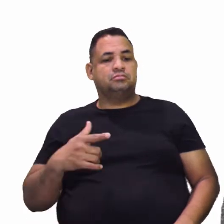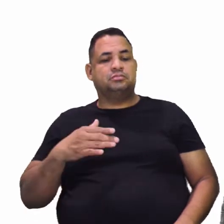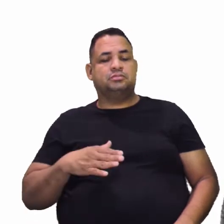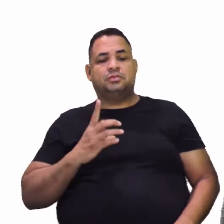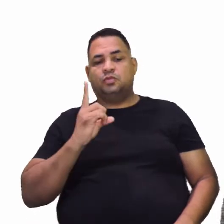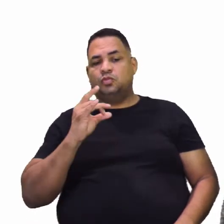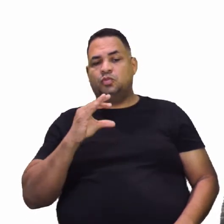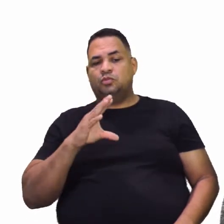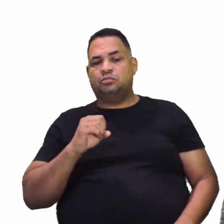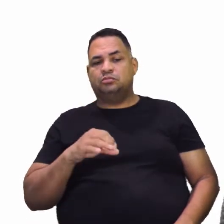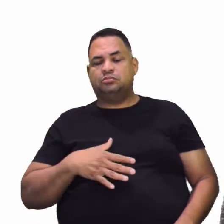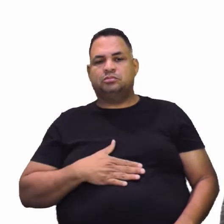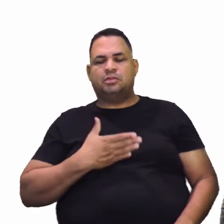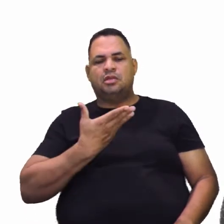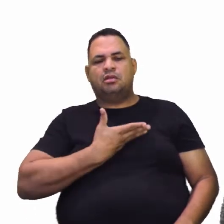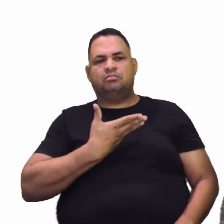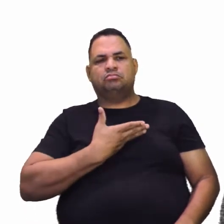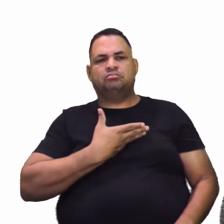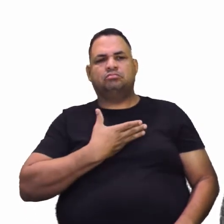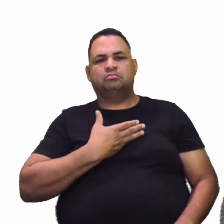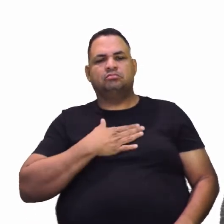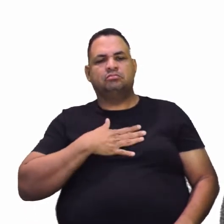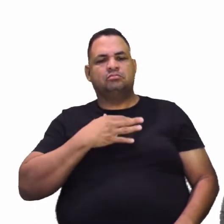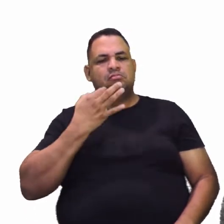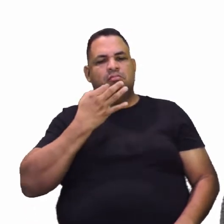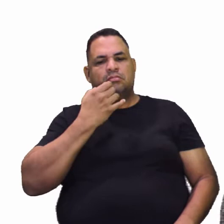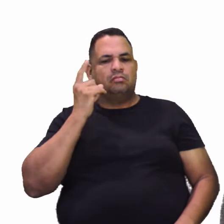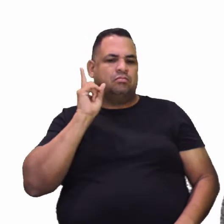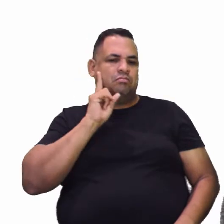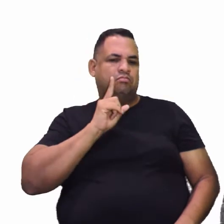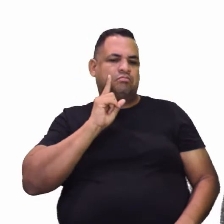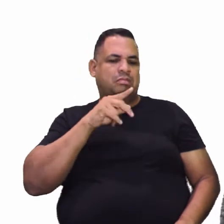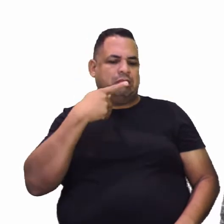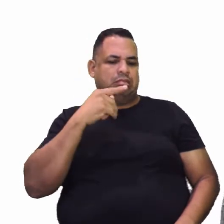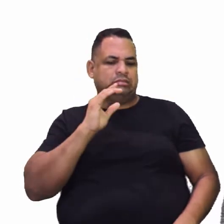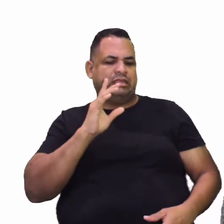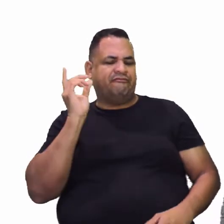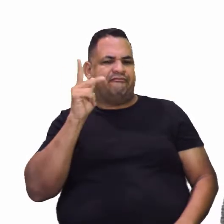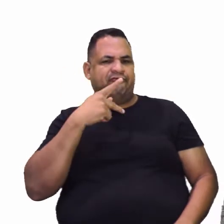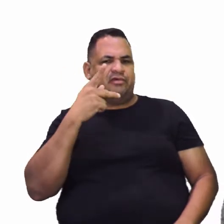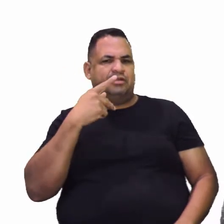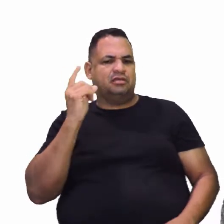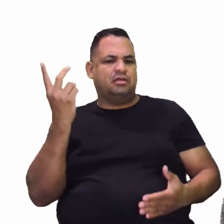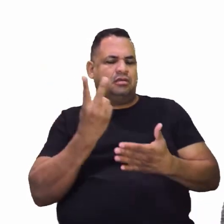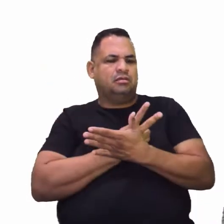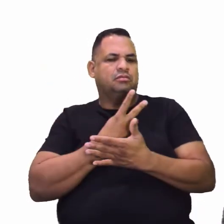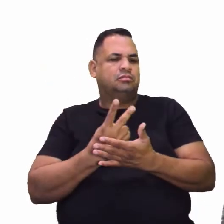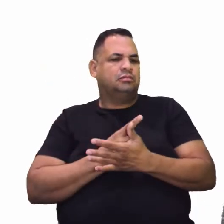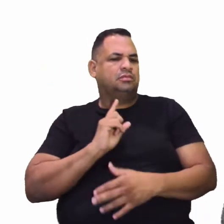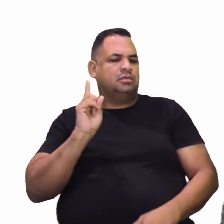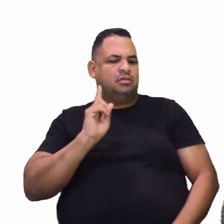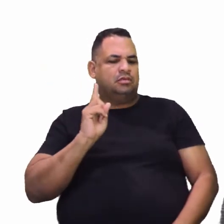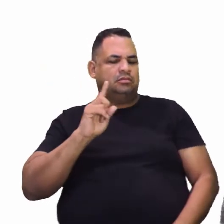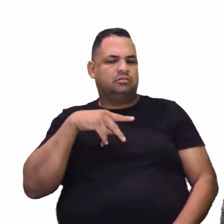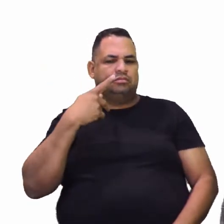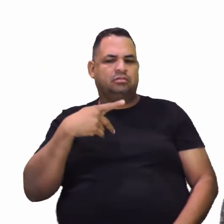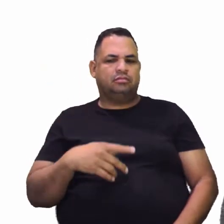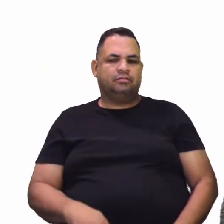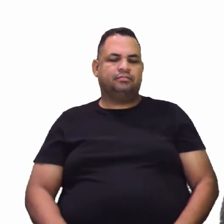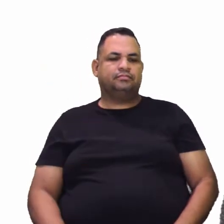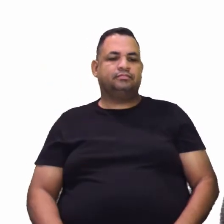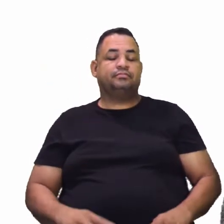Esse meu amigo americano, vamos colocar aí, ele vai me repreender, falar, opa, tá falando errado. Não, ele não vai me